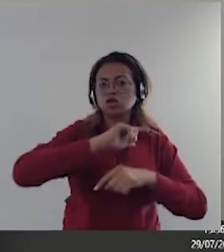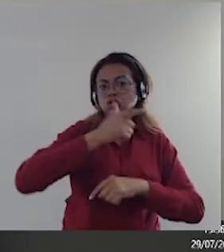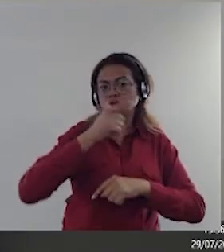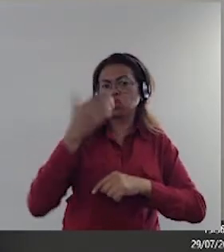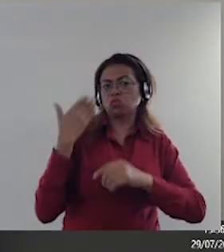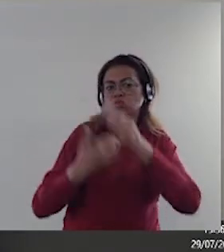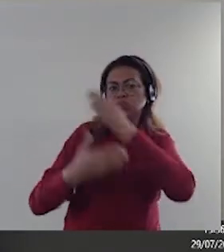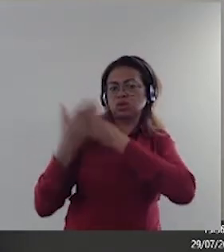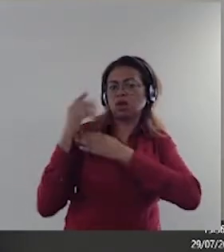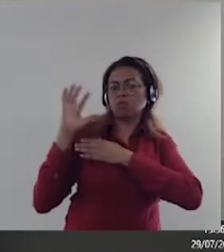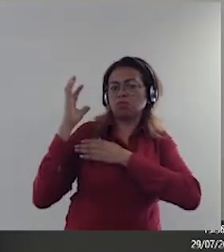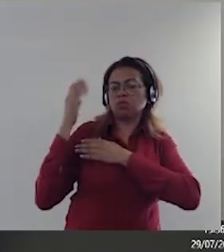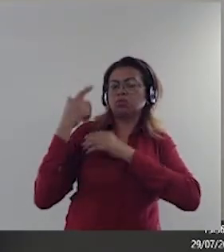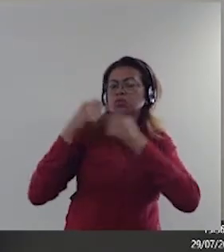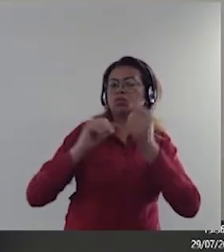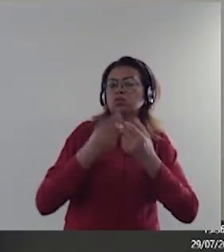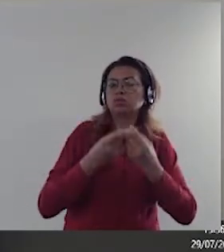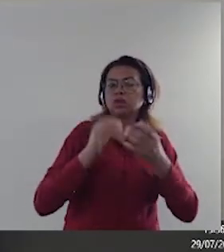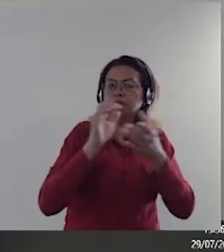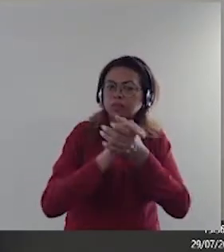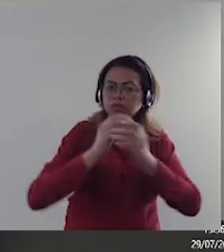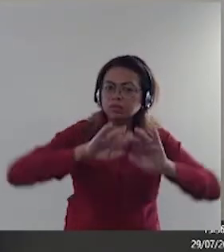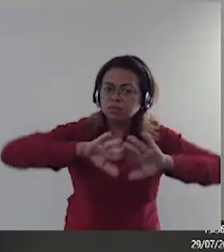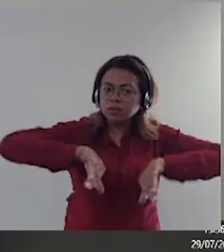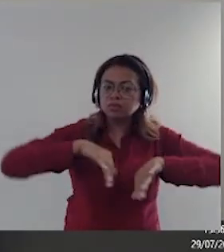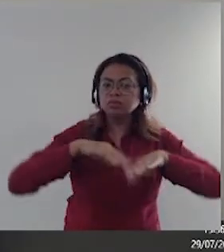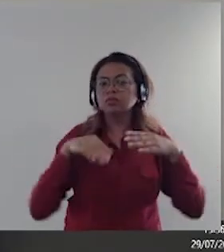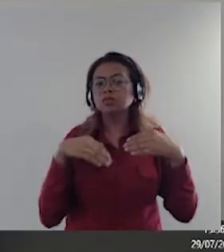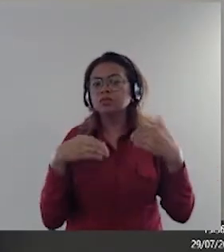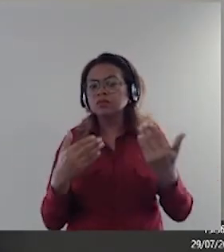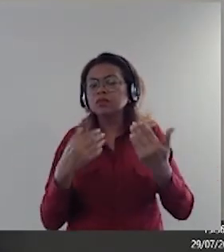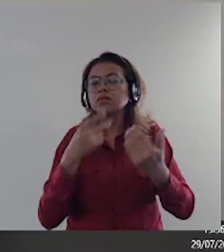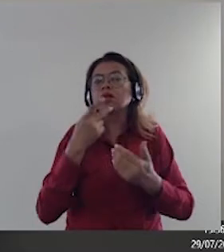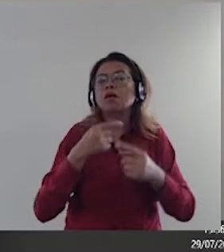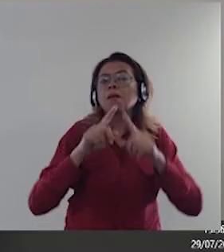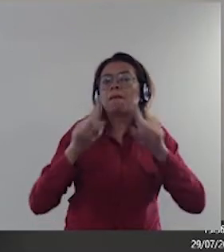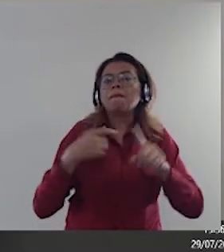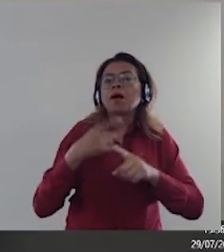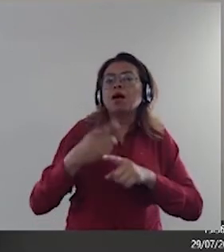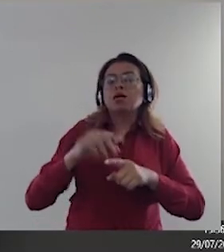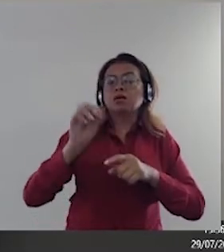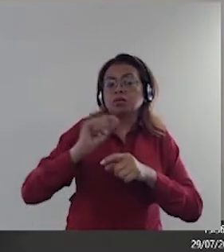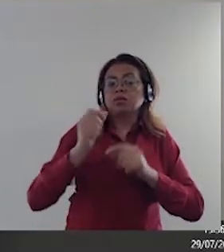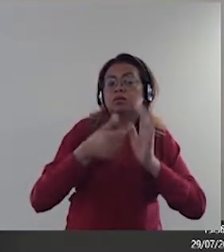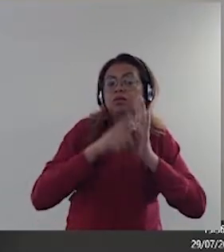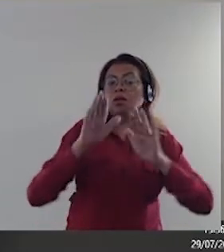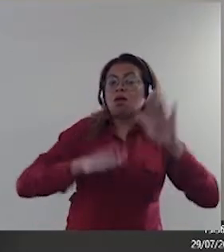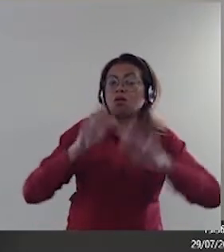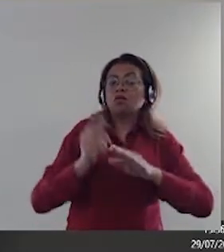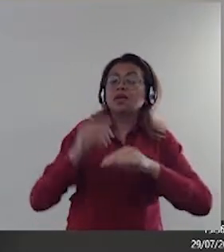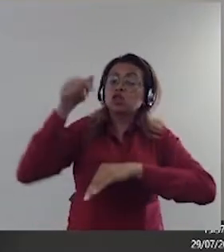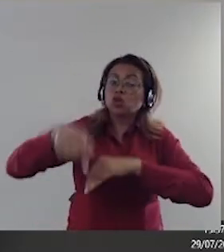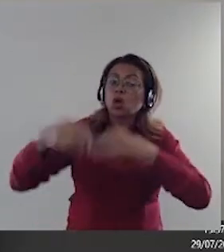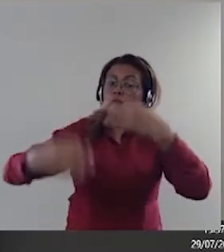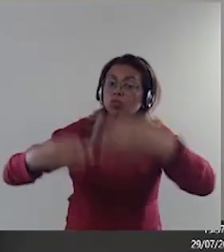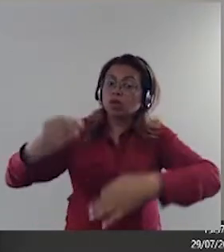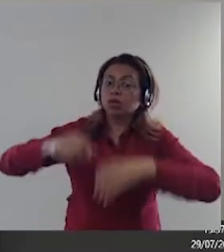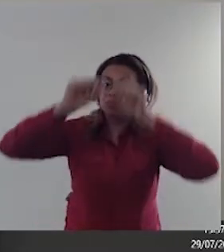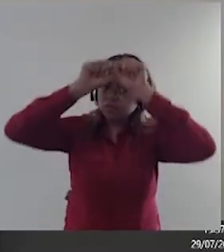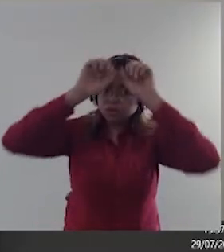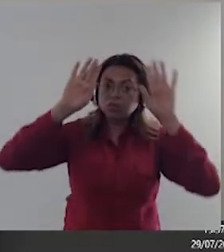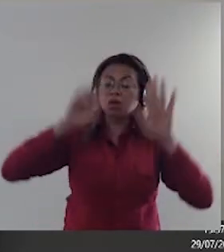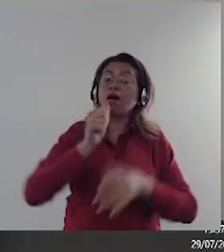épocas, eventualmente, de divórcio, talvez retratado lá no extrajudicial, mas não no judicial ainda, pelo que eu consegui perceber em